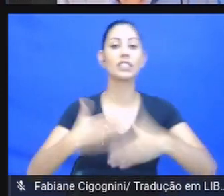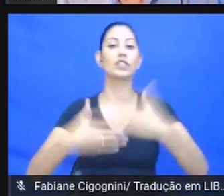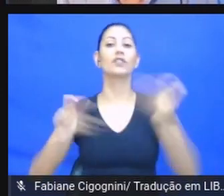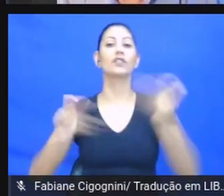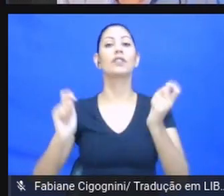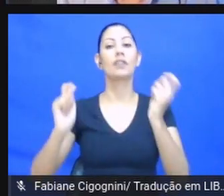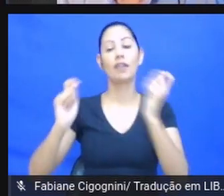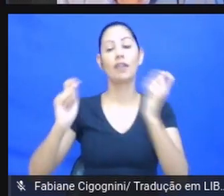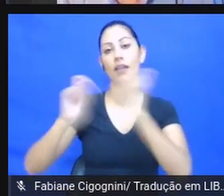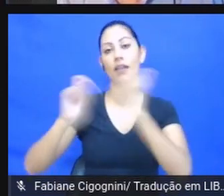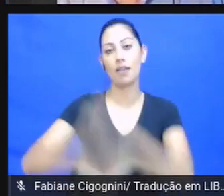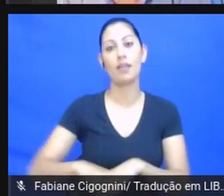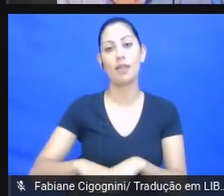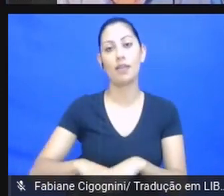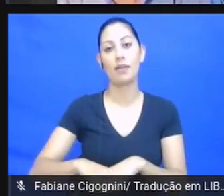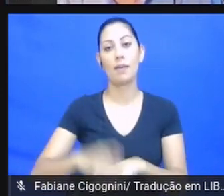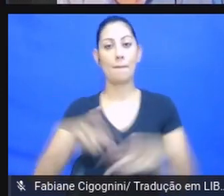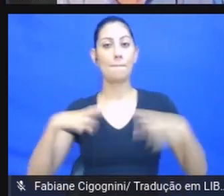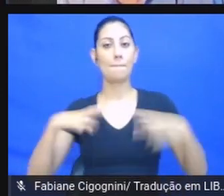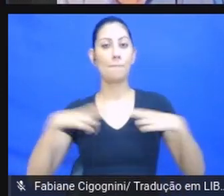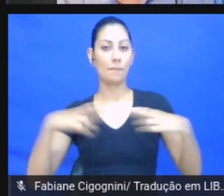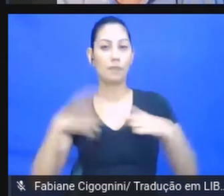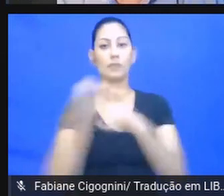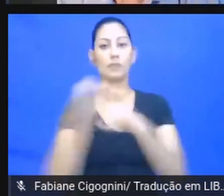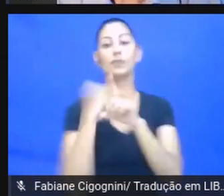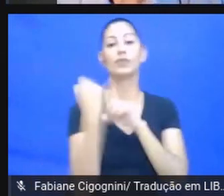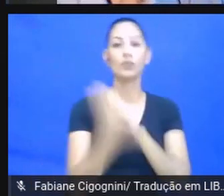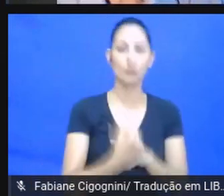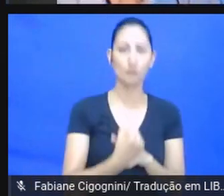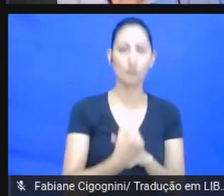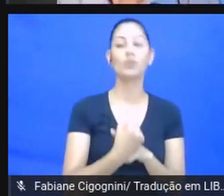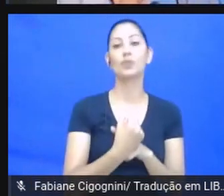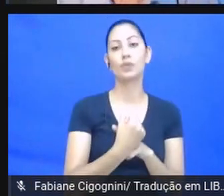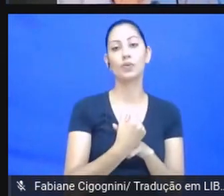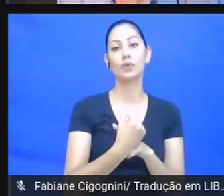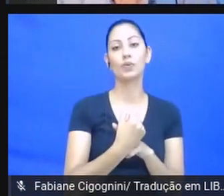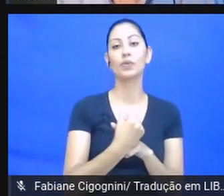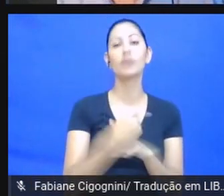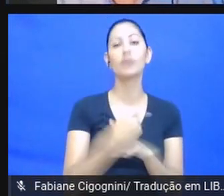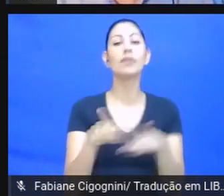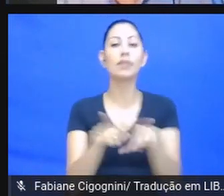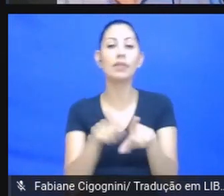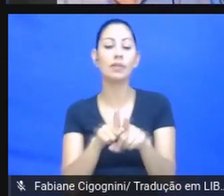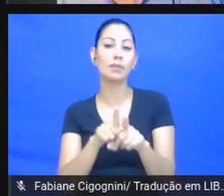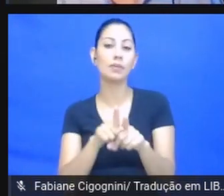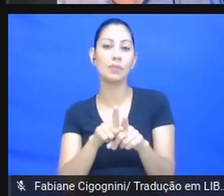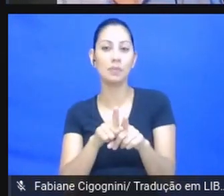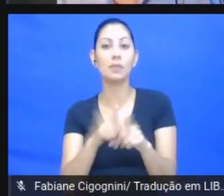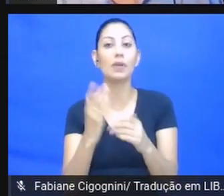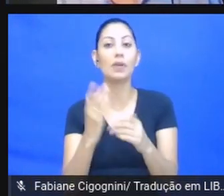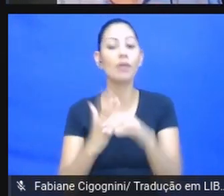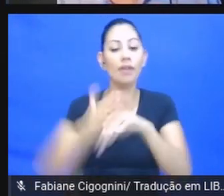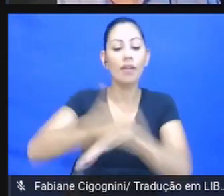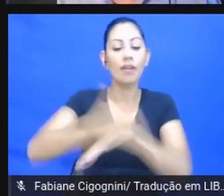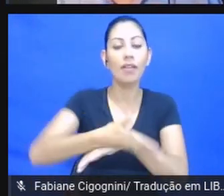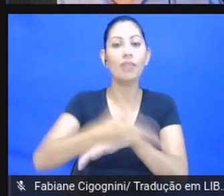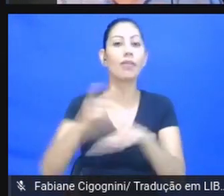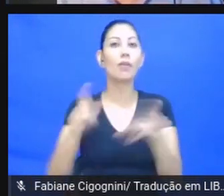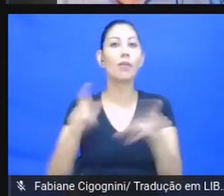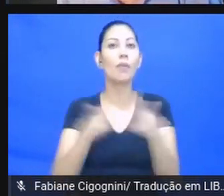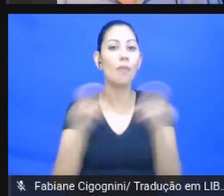competências pessoais, sociais, também digitais, fazemos reuniões o tempo